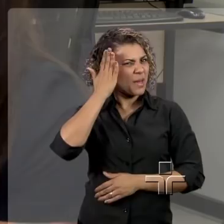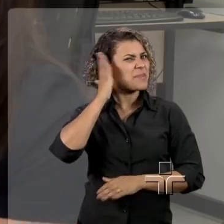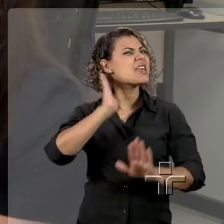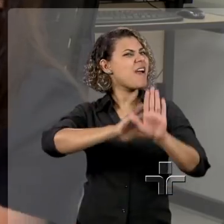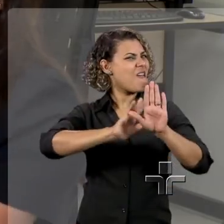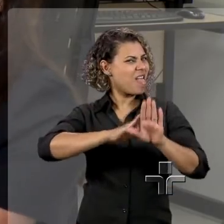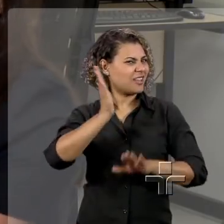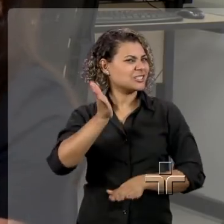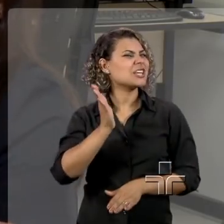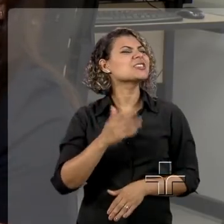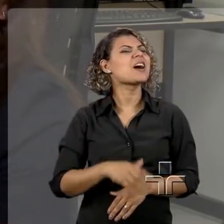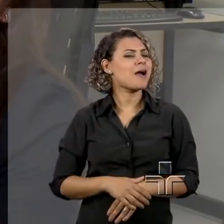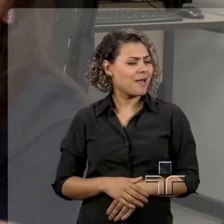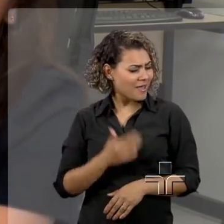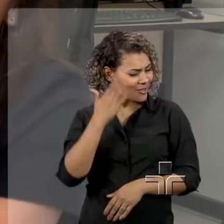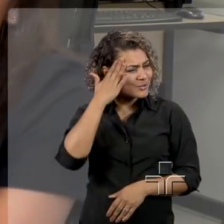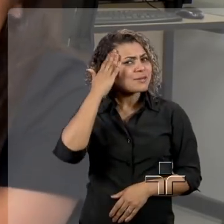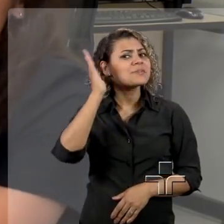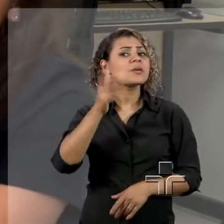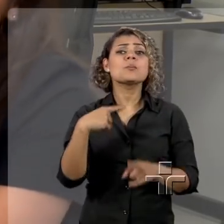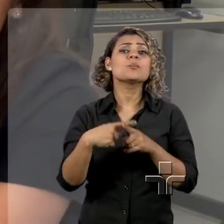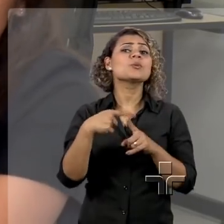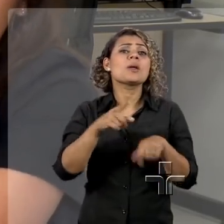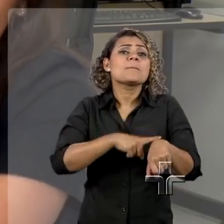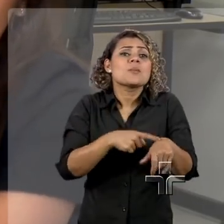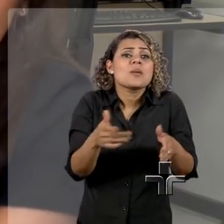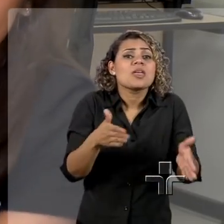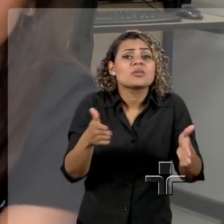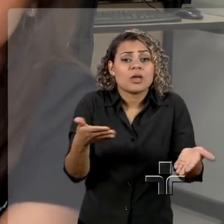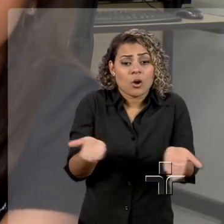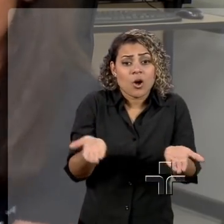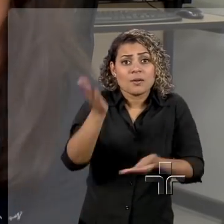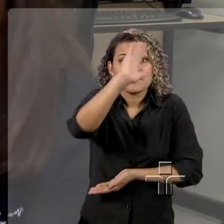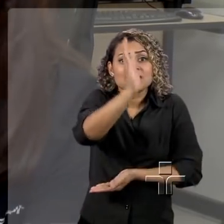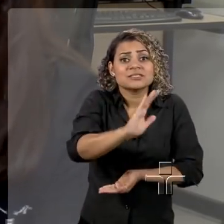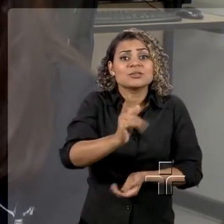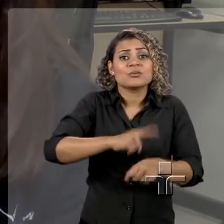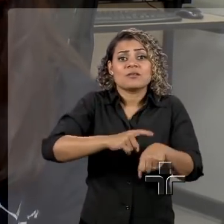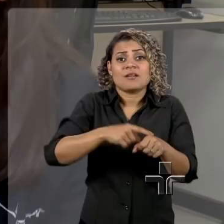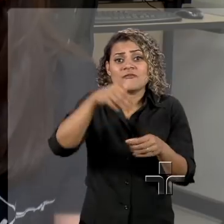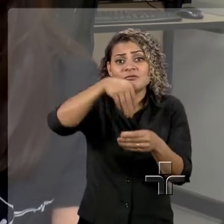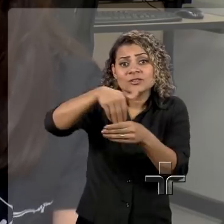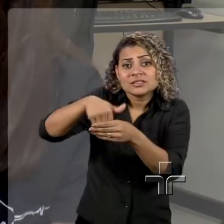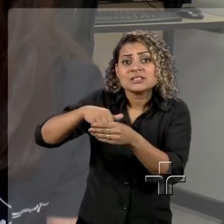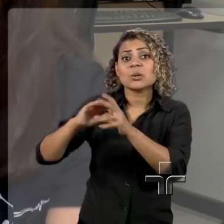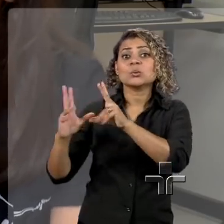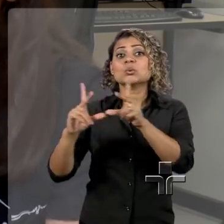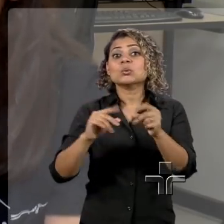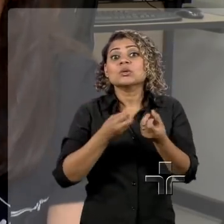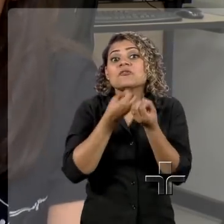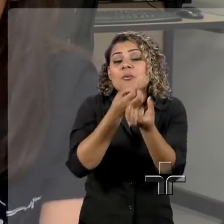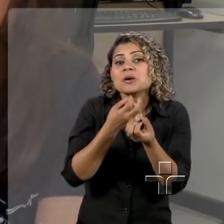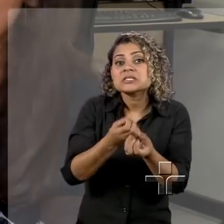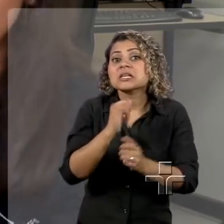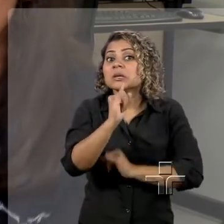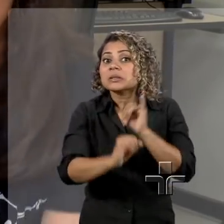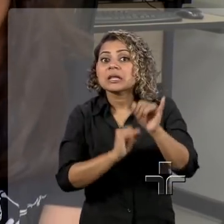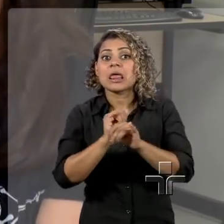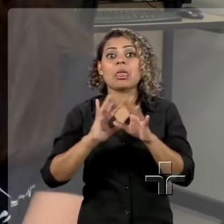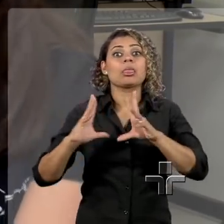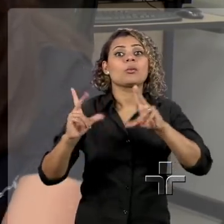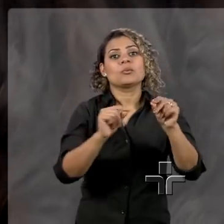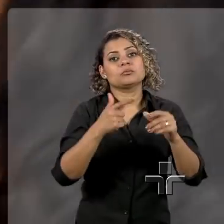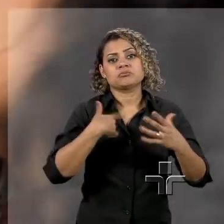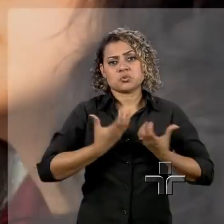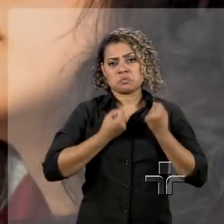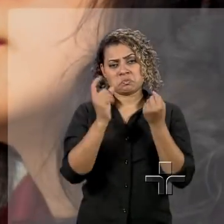prova. Achei bem previsível, ainda mais pelo momento desse ano do Brasil, né, das eleições, esse negócio de informação, internet. Não foi nenhuma